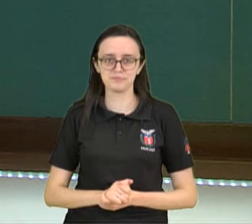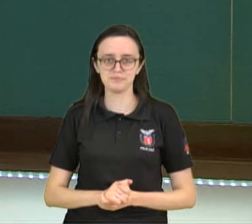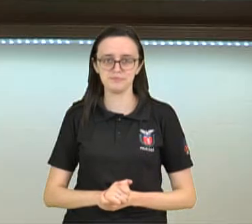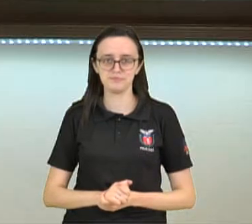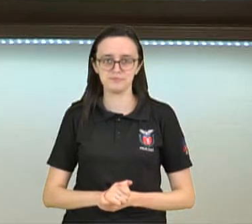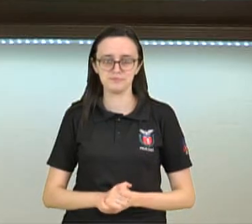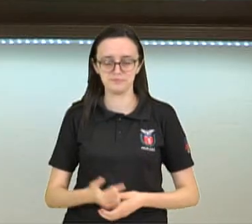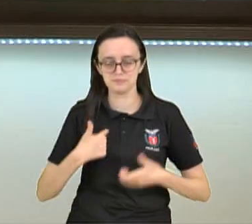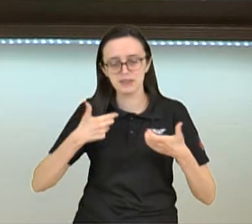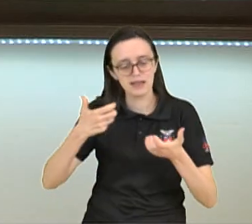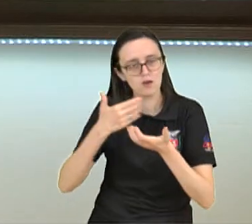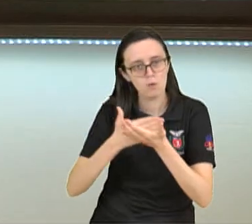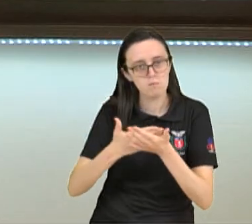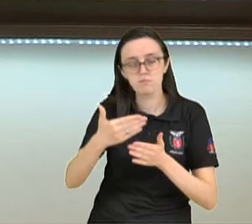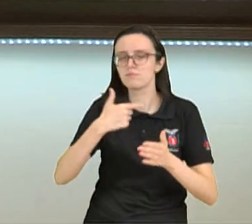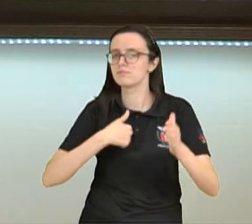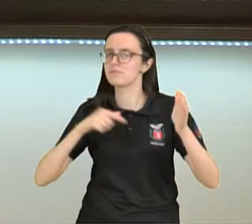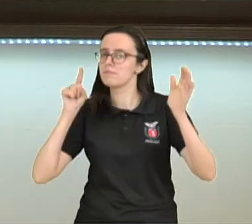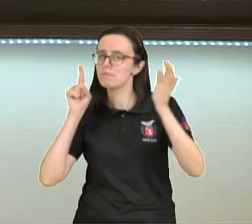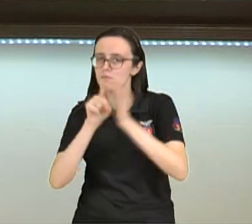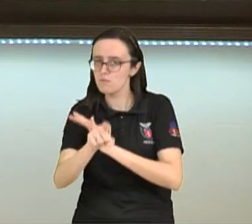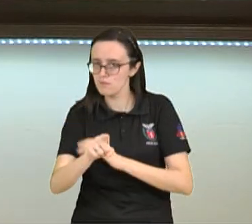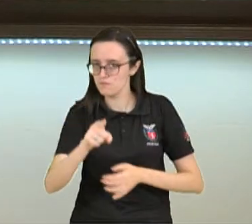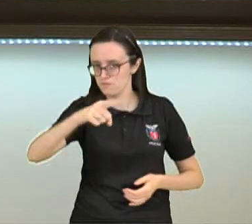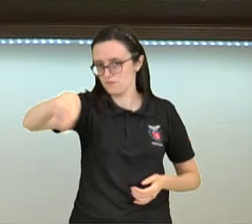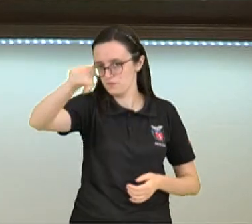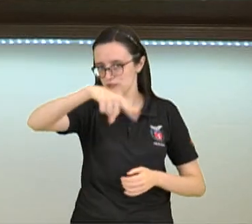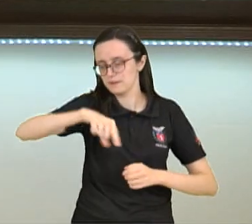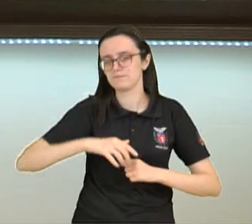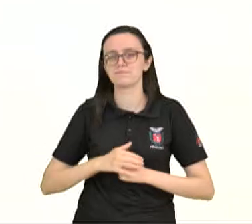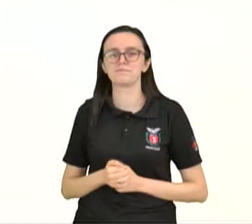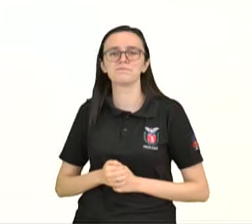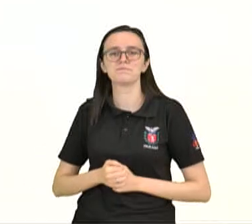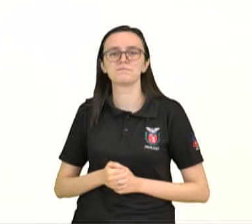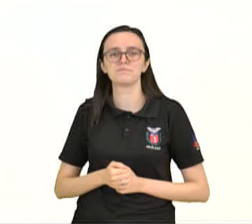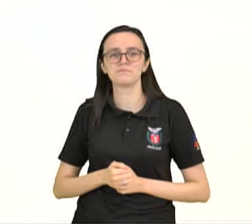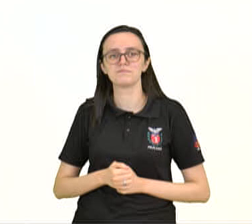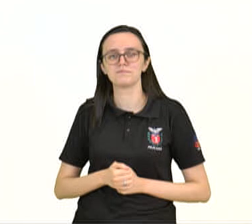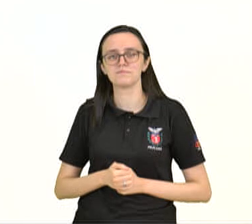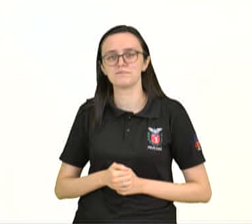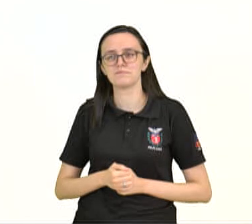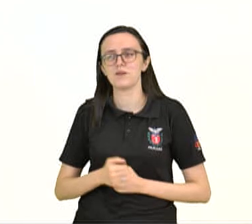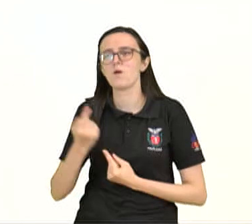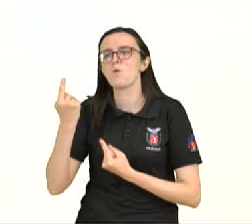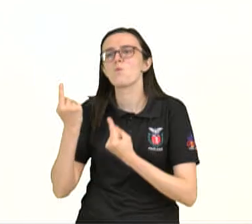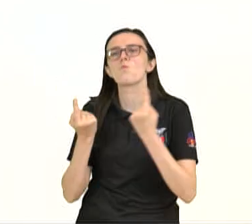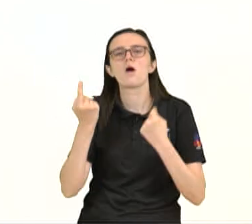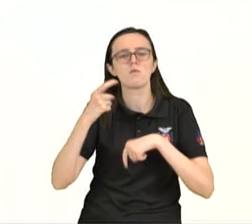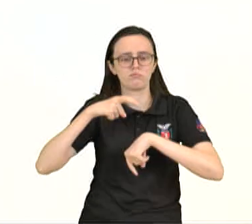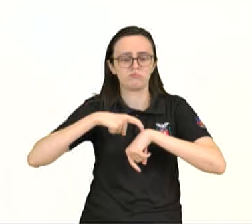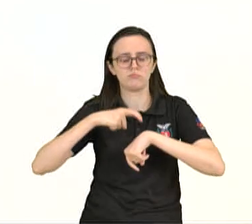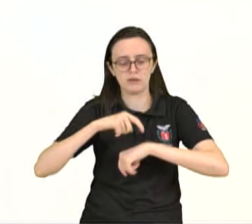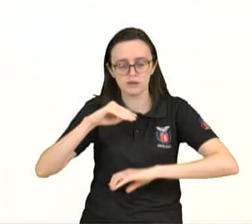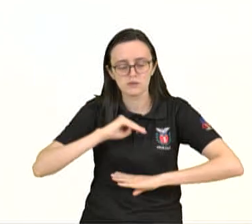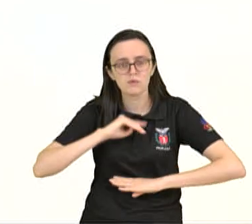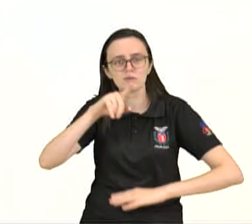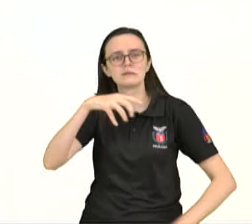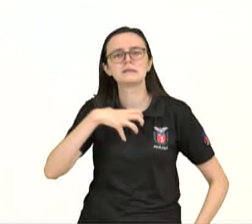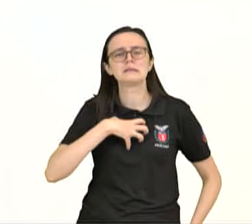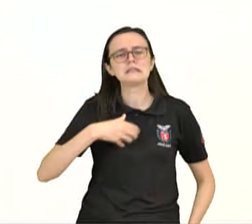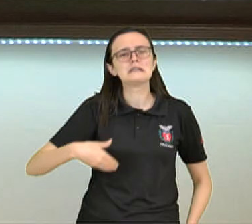E para começar, eu tenho uma perguntinha para fazer para vocês. Em que situações você sente